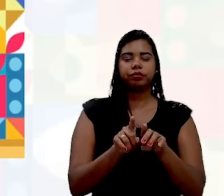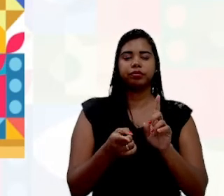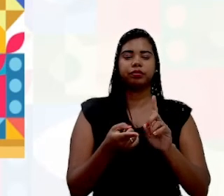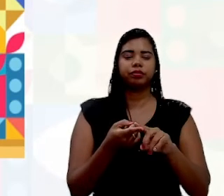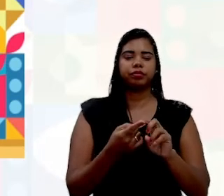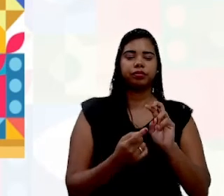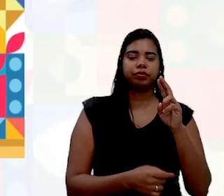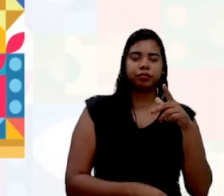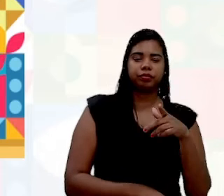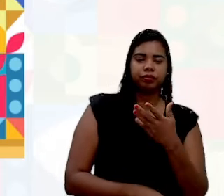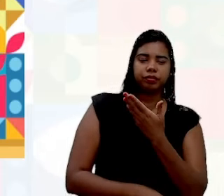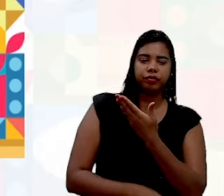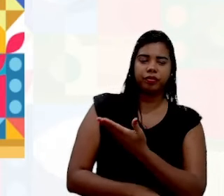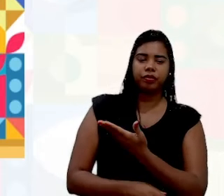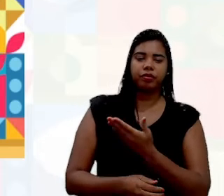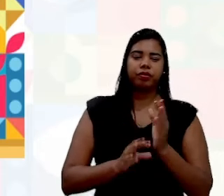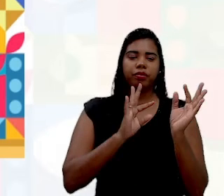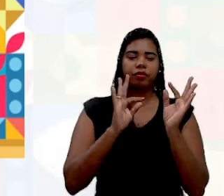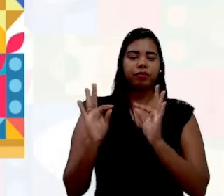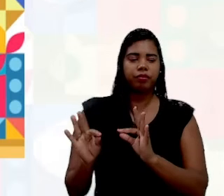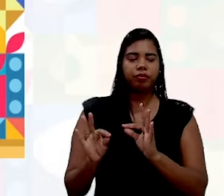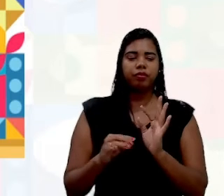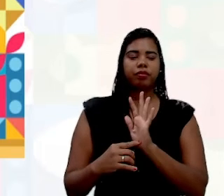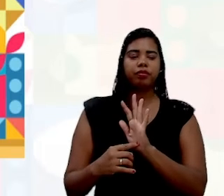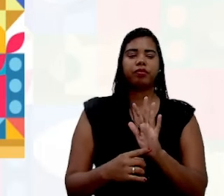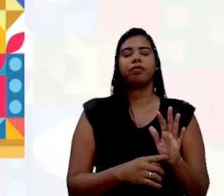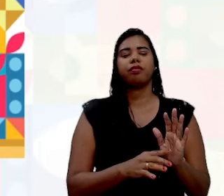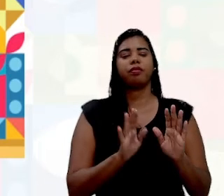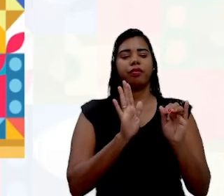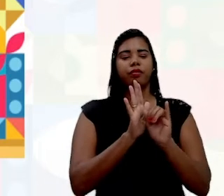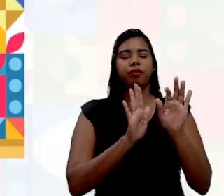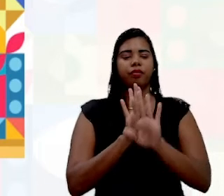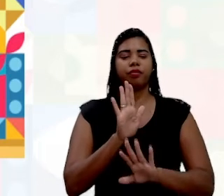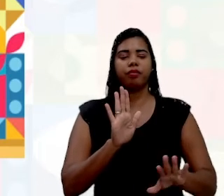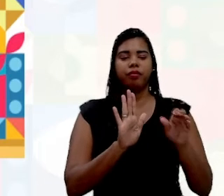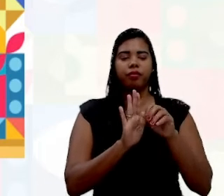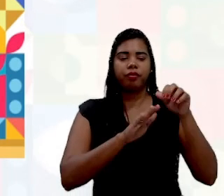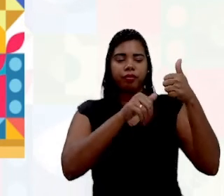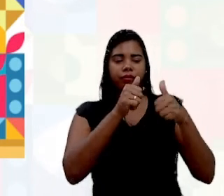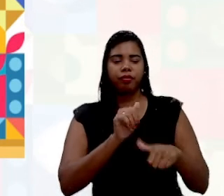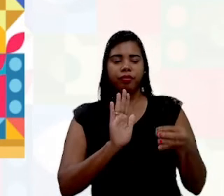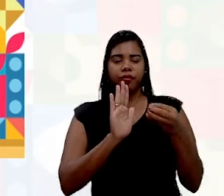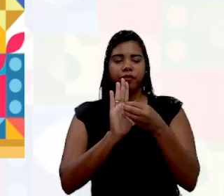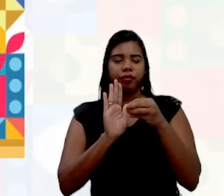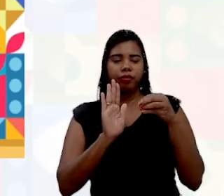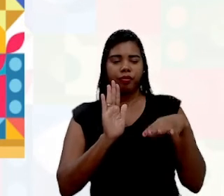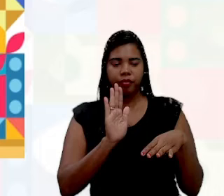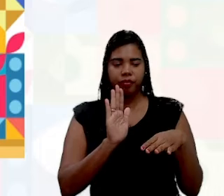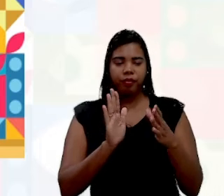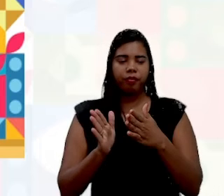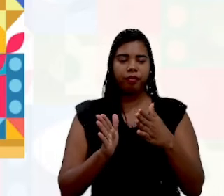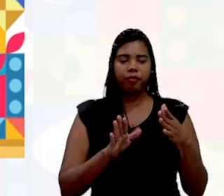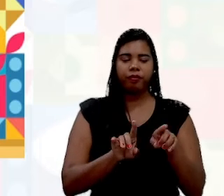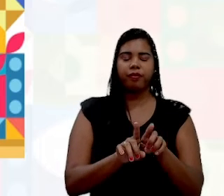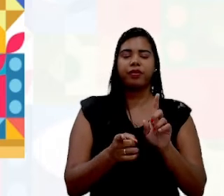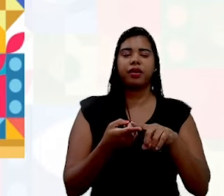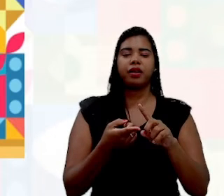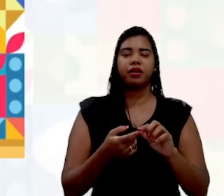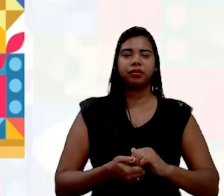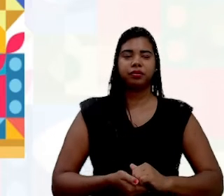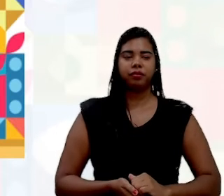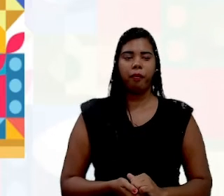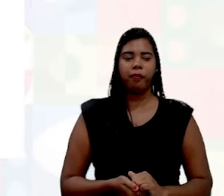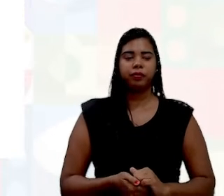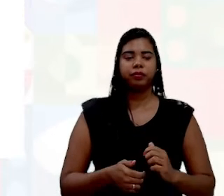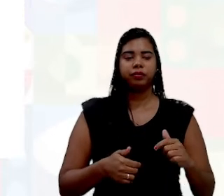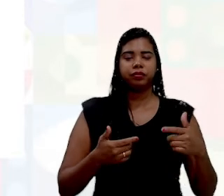ou não, né, trabalha com esse sistema de gravação, de atualização, exclusão, é padrão, tá? Então vamos trabalhar em